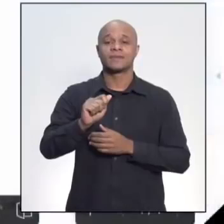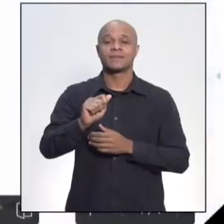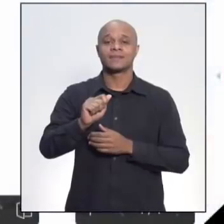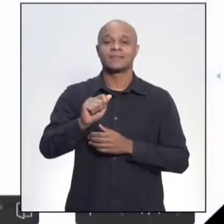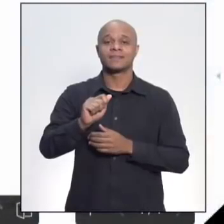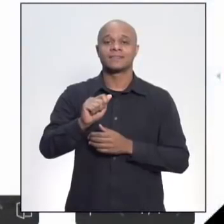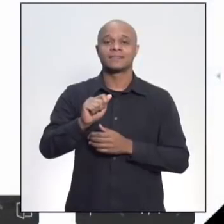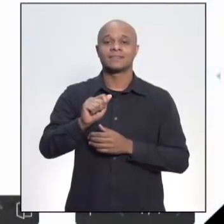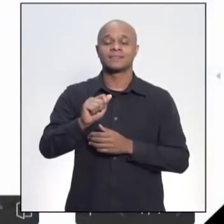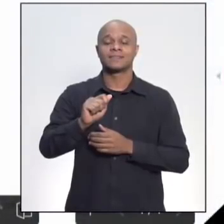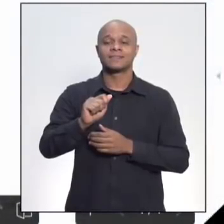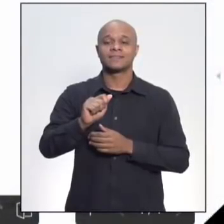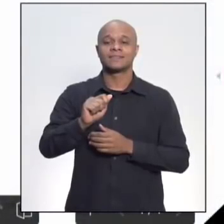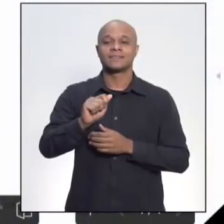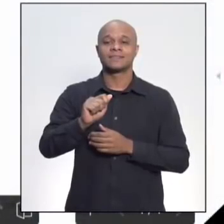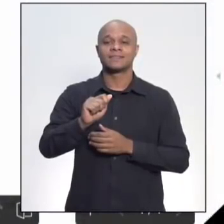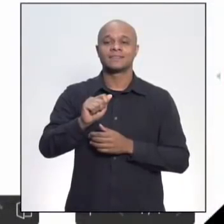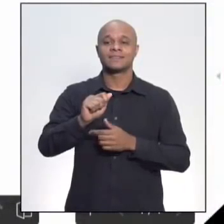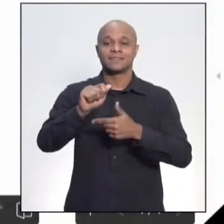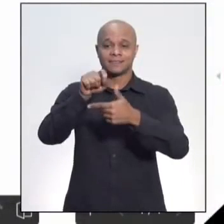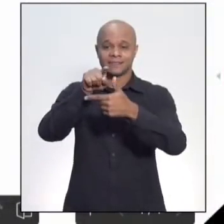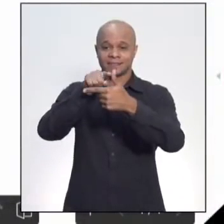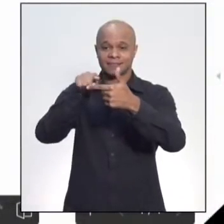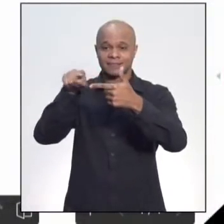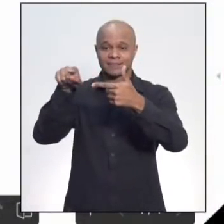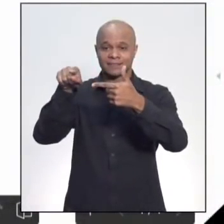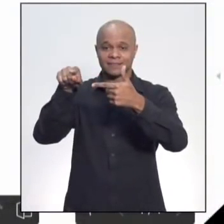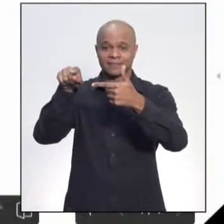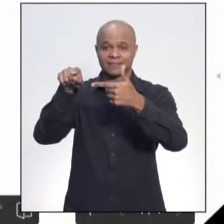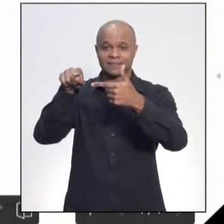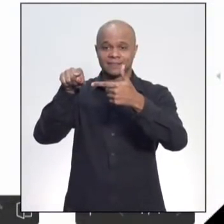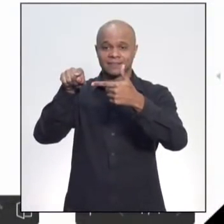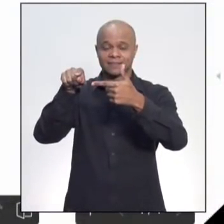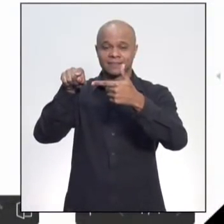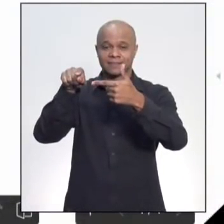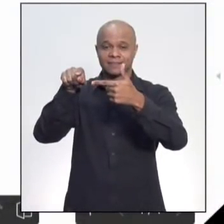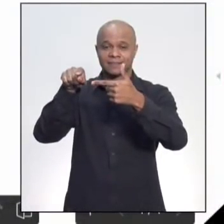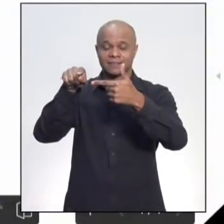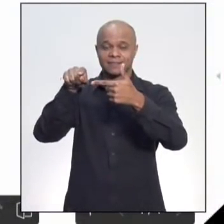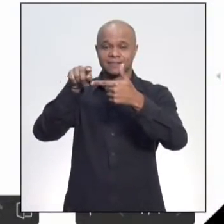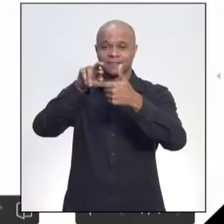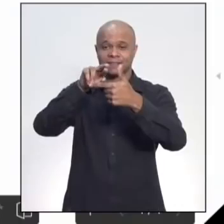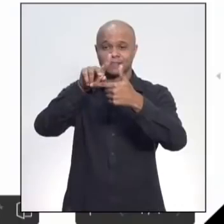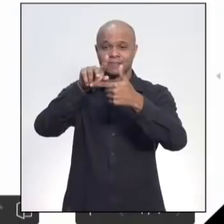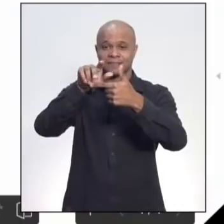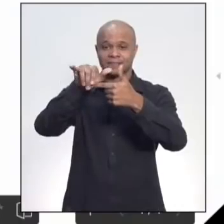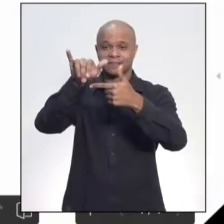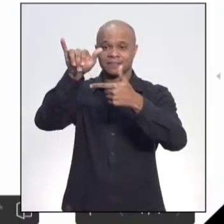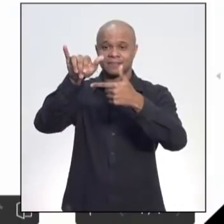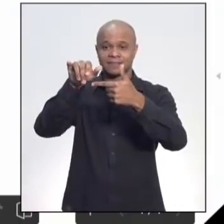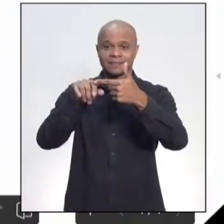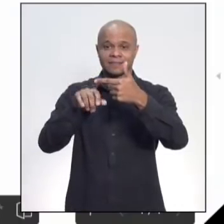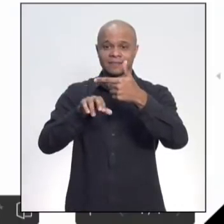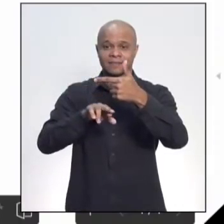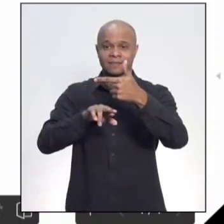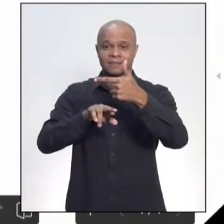a razão entre a variação do y pela